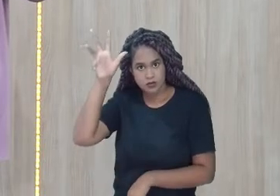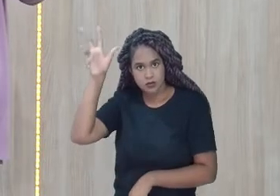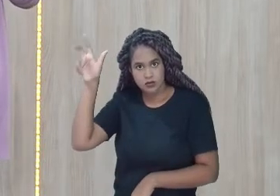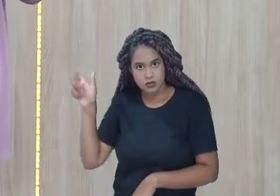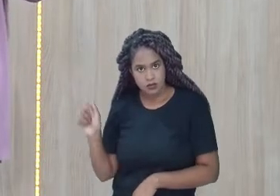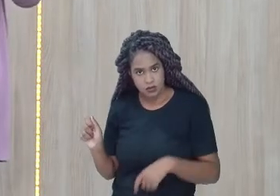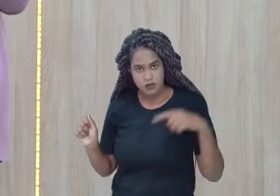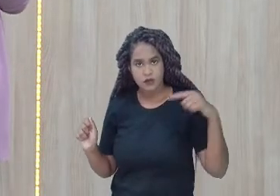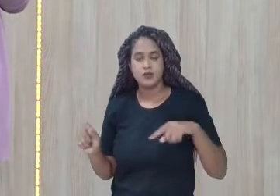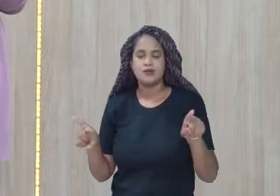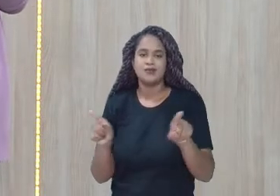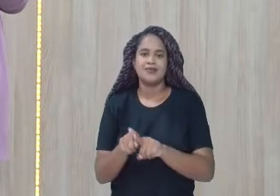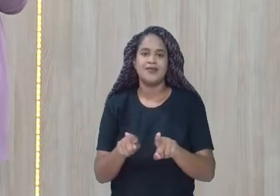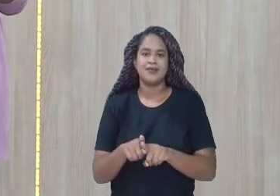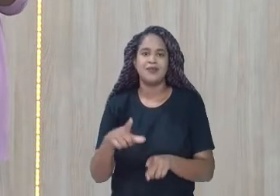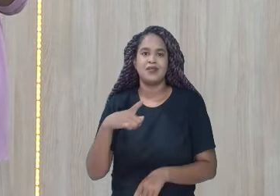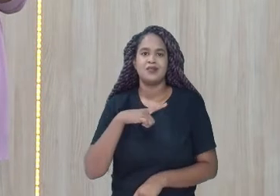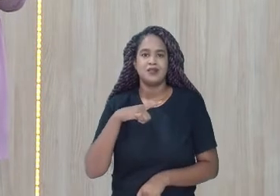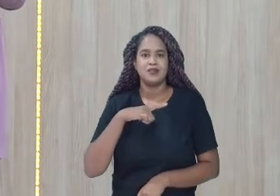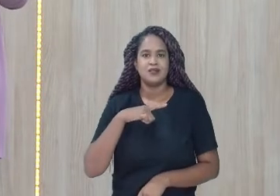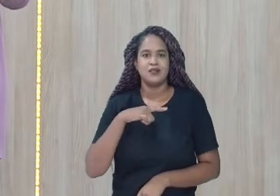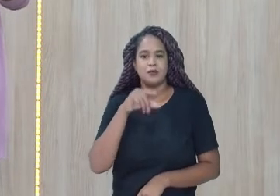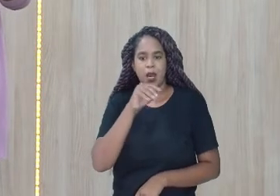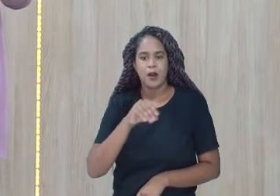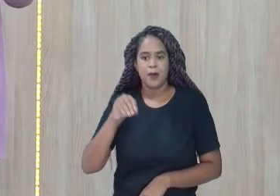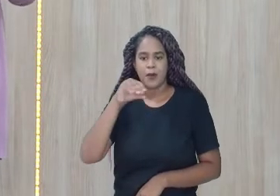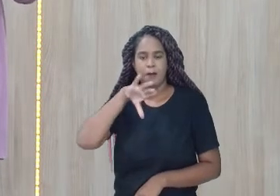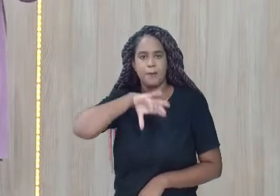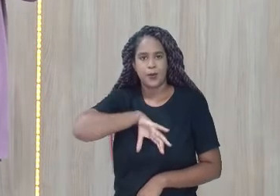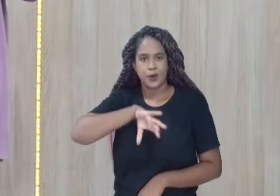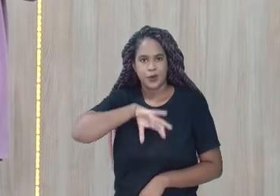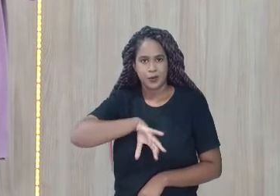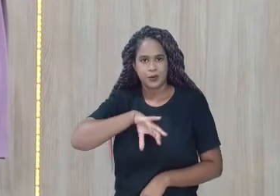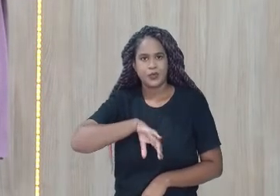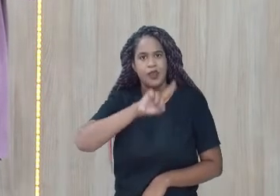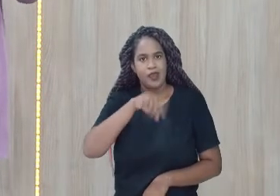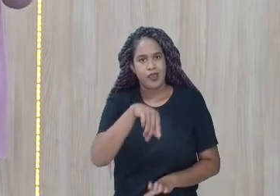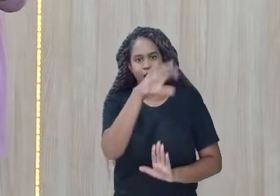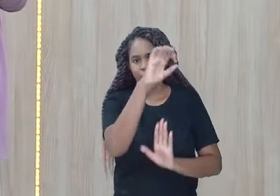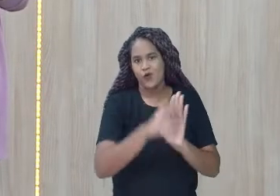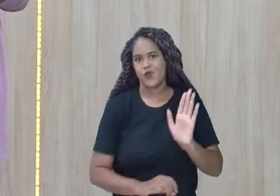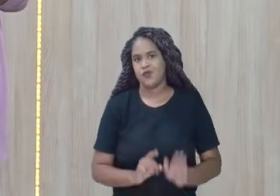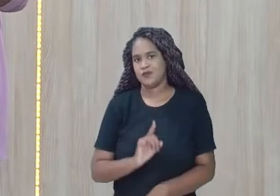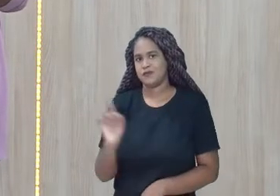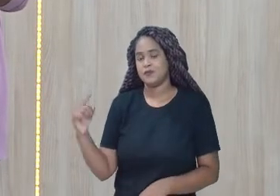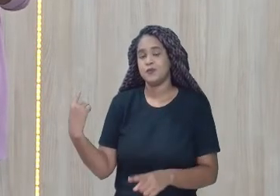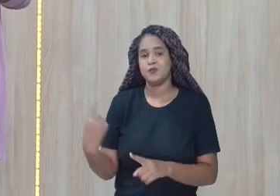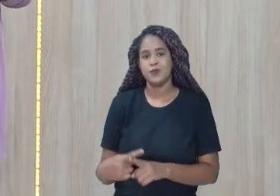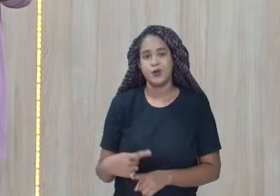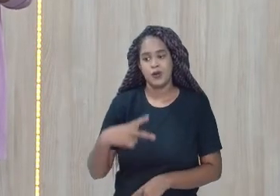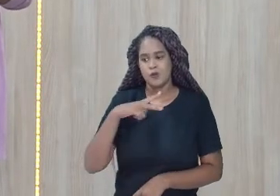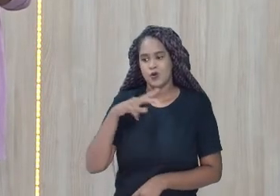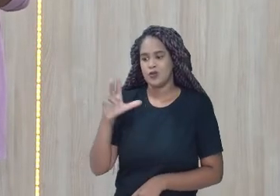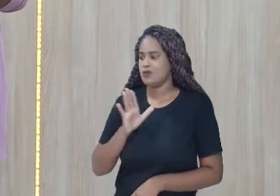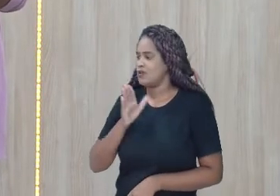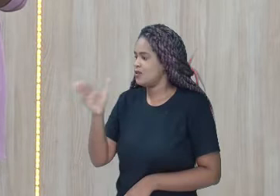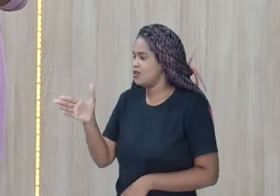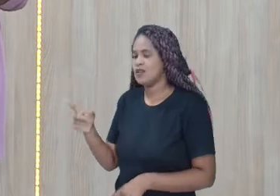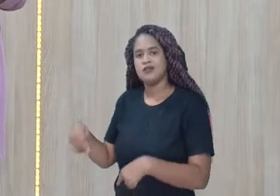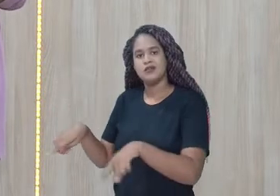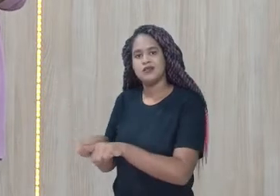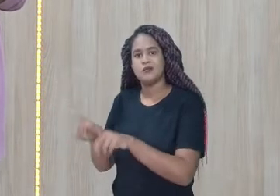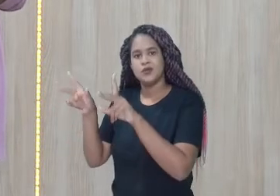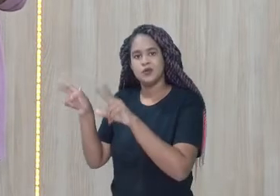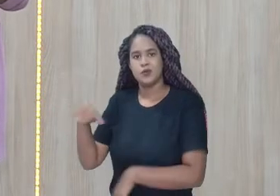poema é justamente aquilo que eu estava falando, uma referência a essa apropriação não somente das terras, mas dos